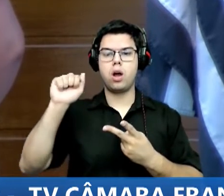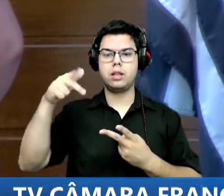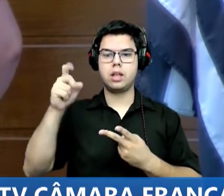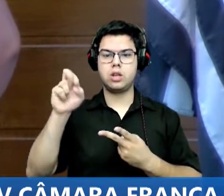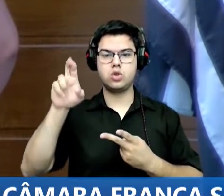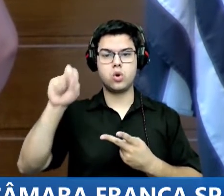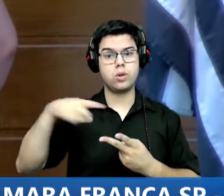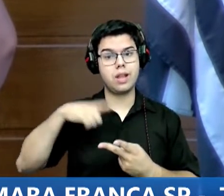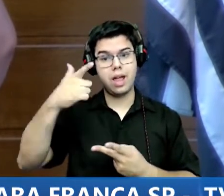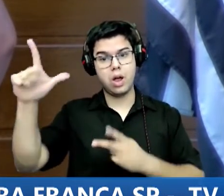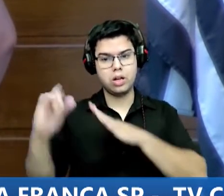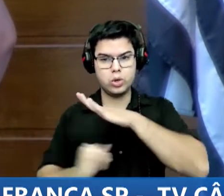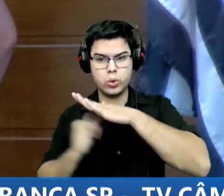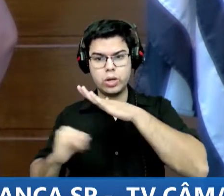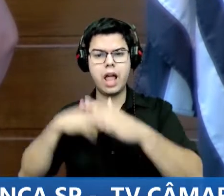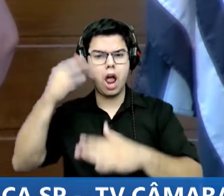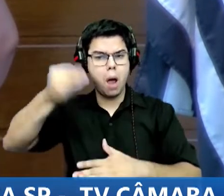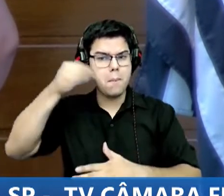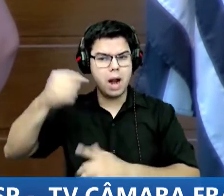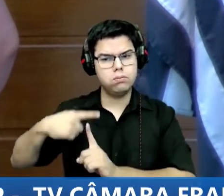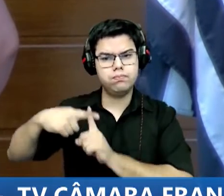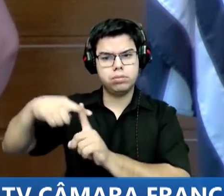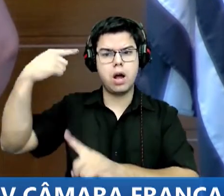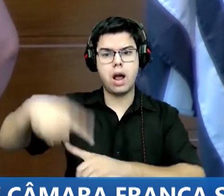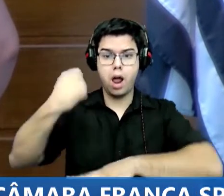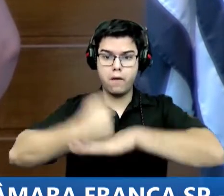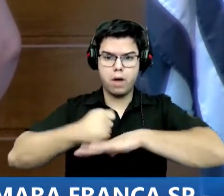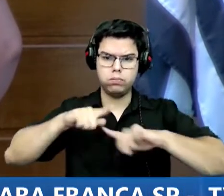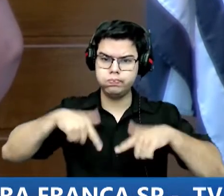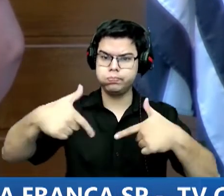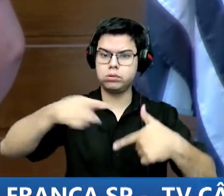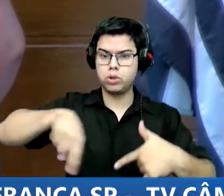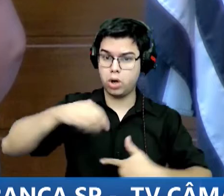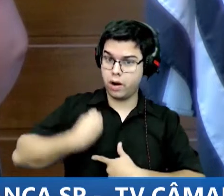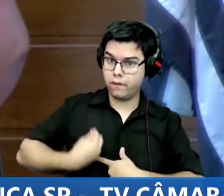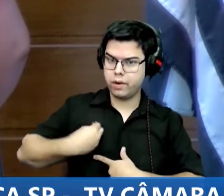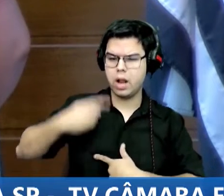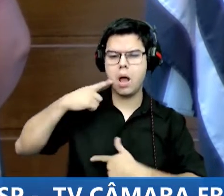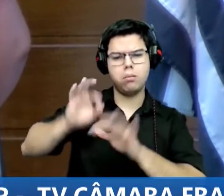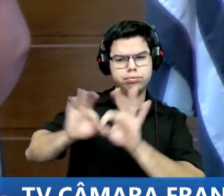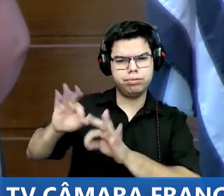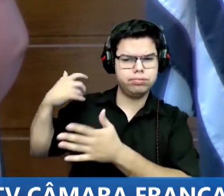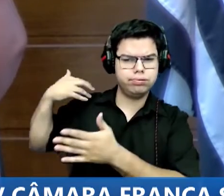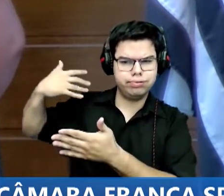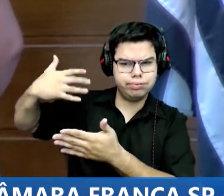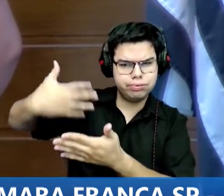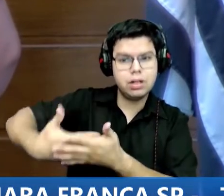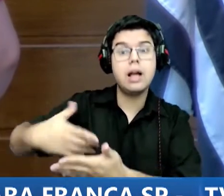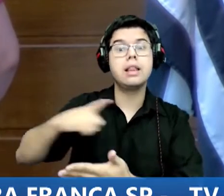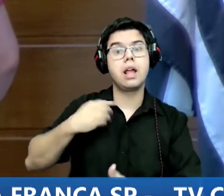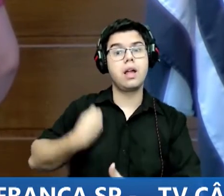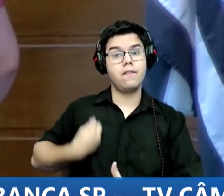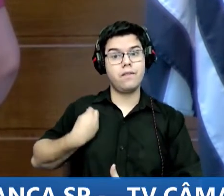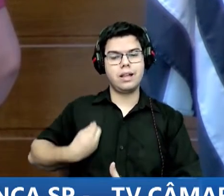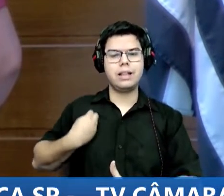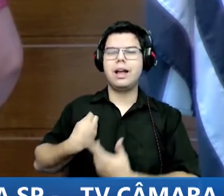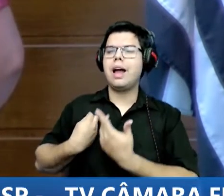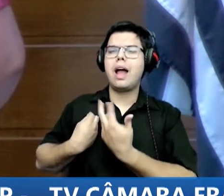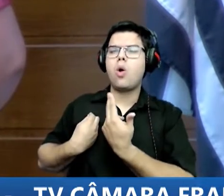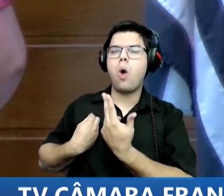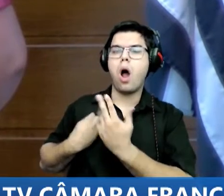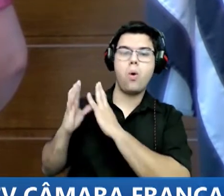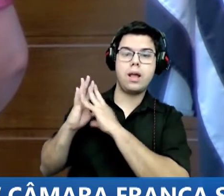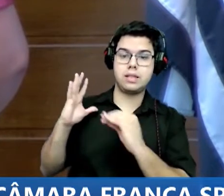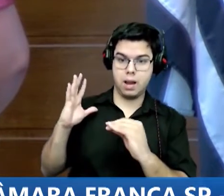experiência positiva de Franca nas ações que nós vimos construindo nos últimos anos tem sido exemplo. A criação do termo